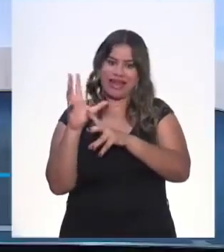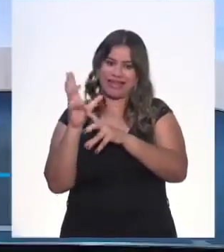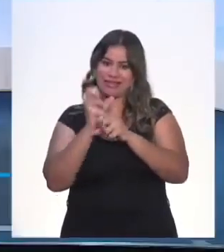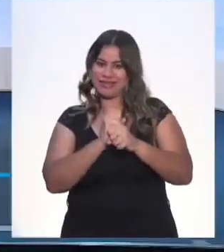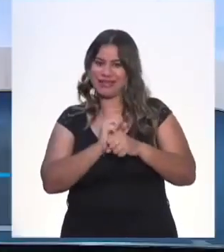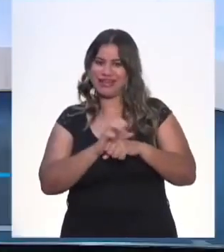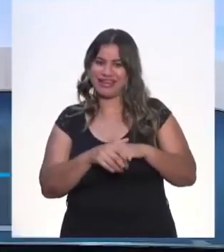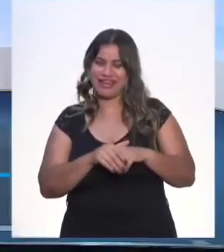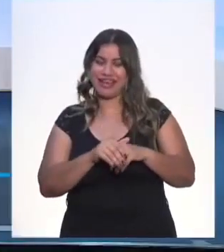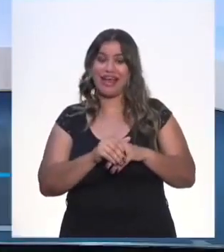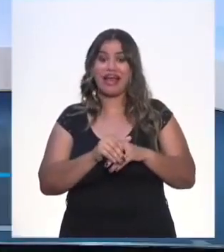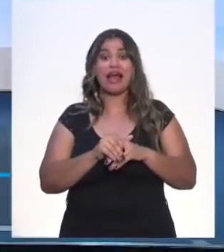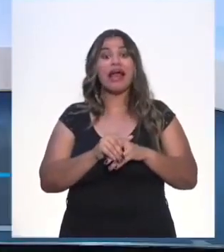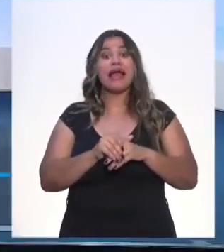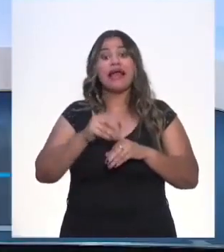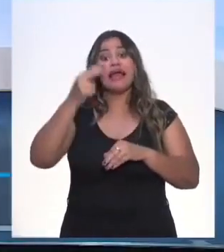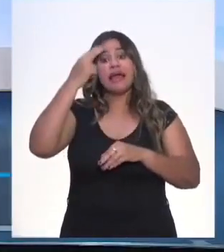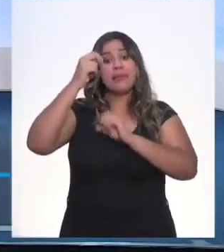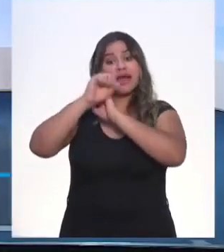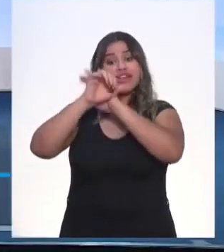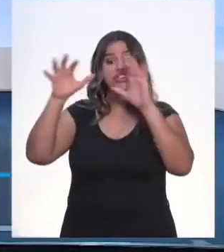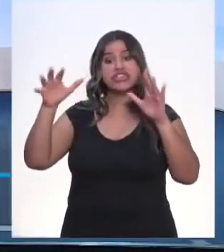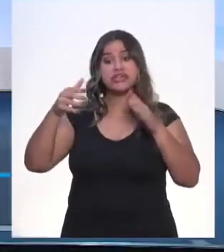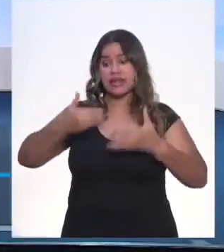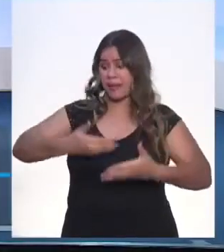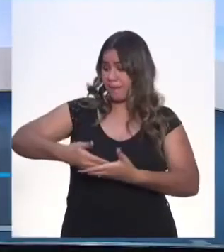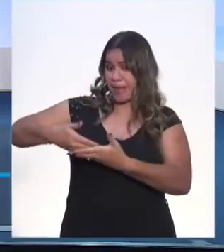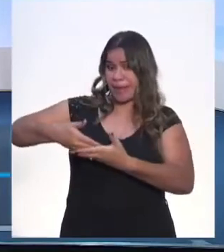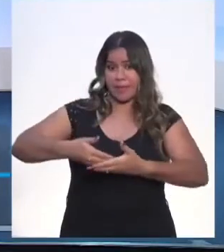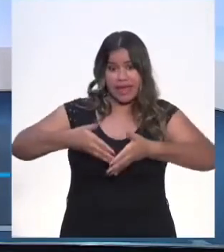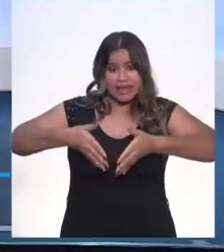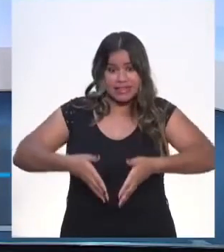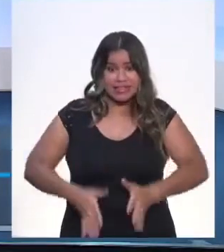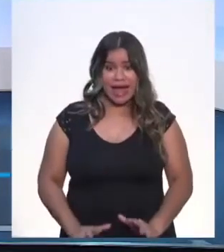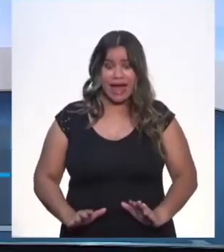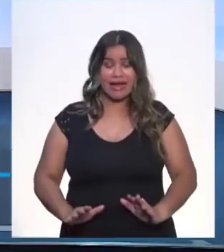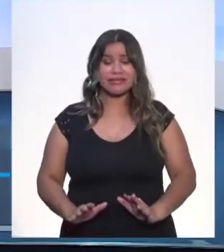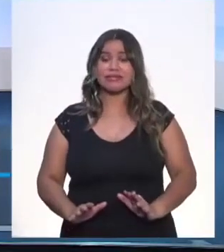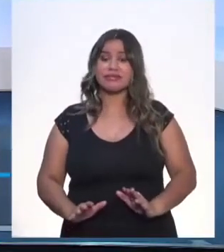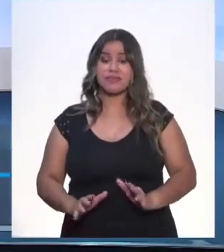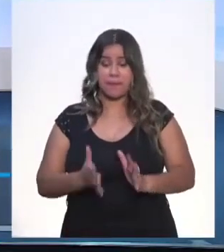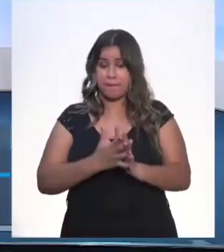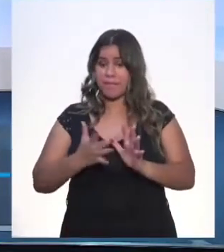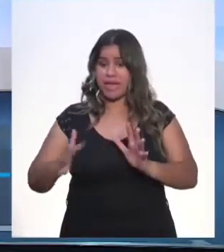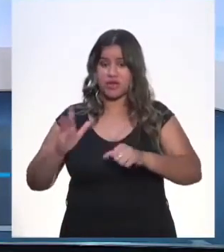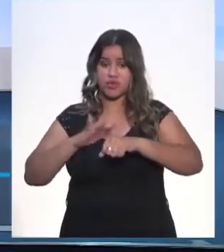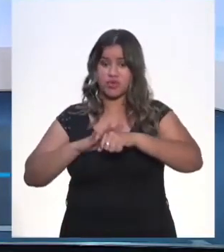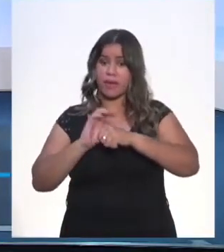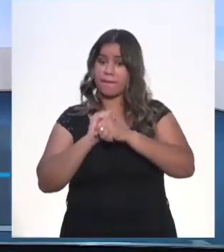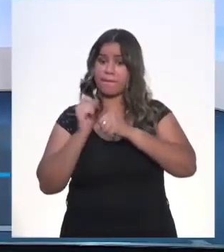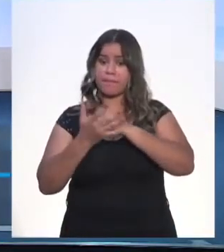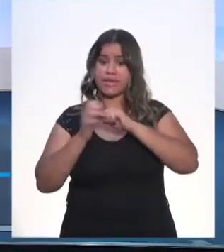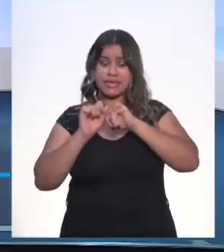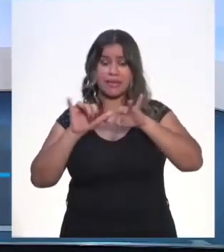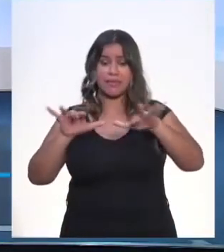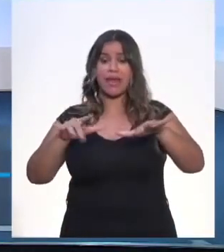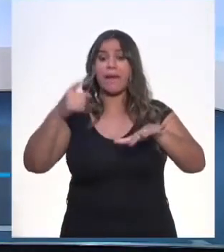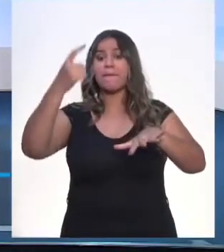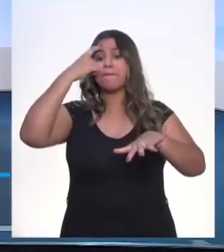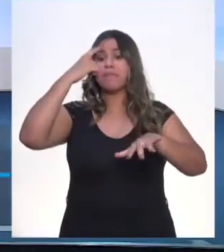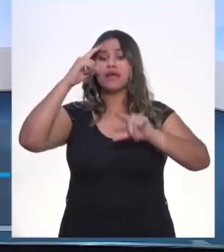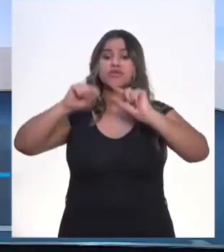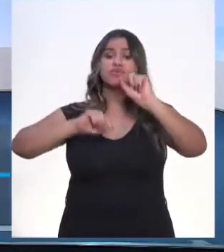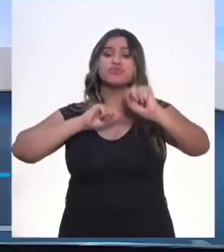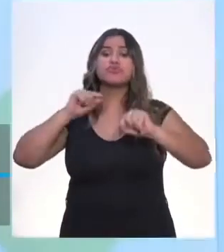a criança que nasceu no período da pandemia, que ela usa máscara todos os dias. Ela vai pensar o quê, Fabi? Então, mas o